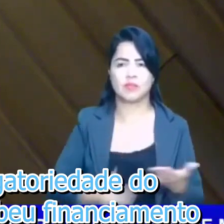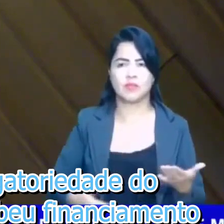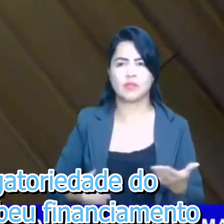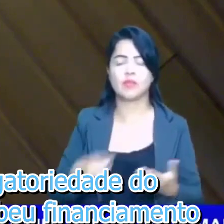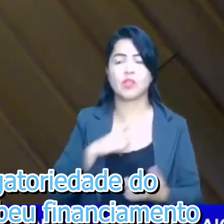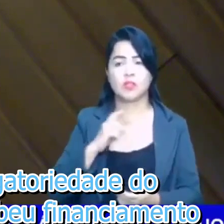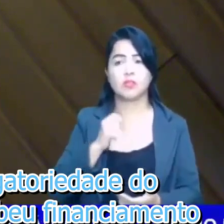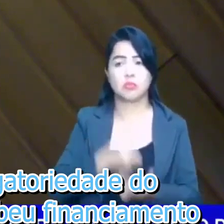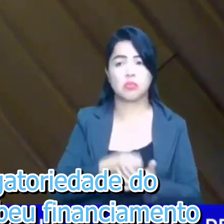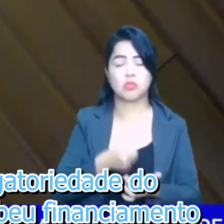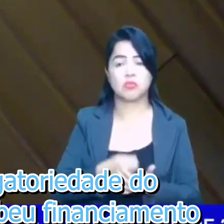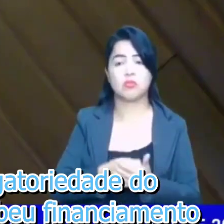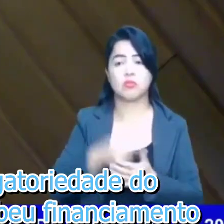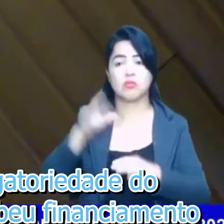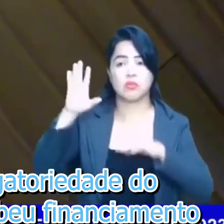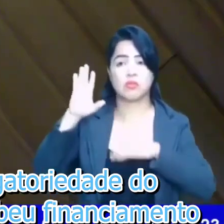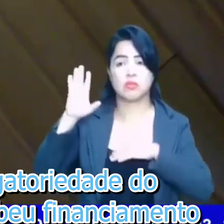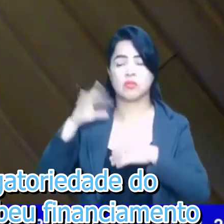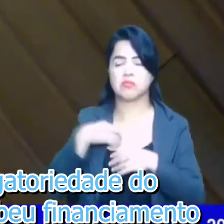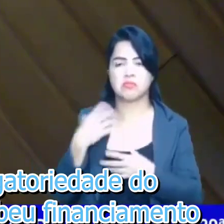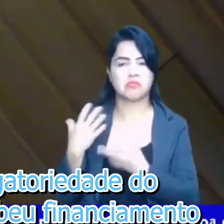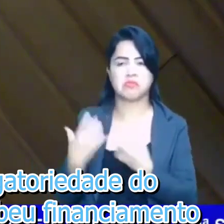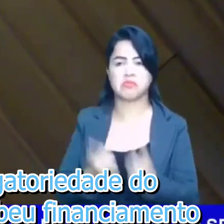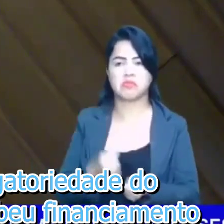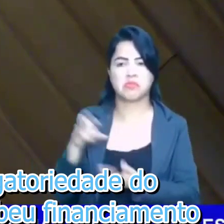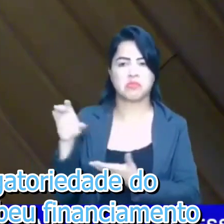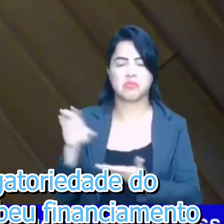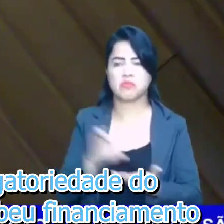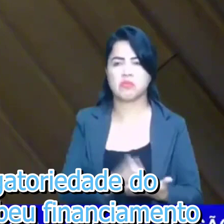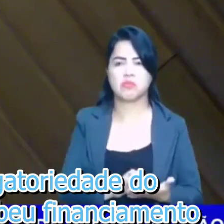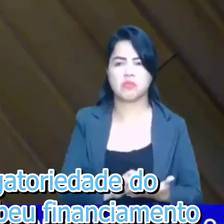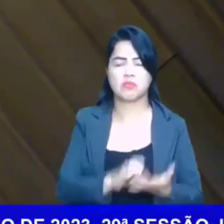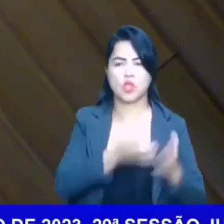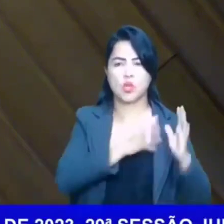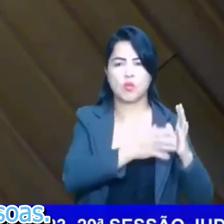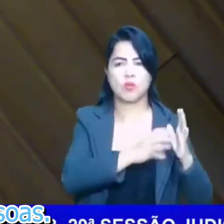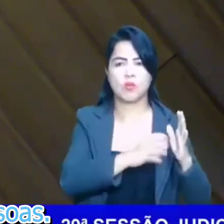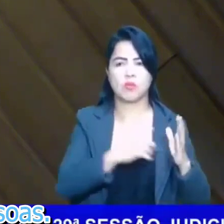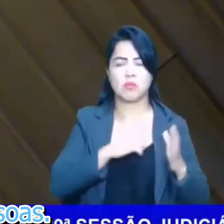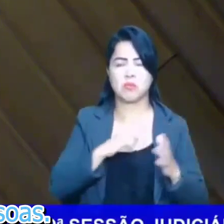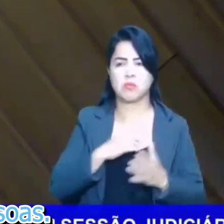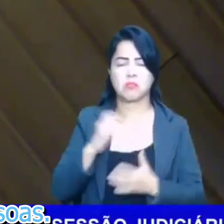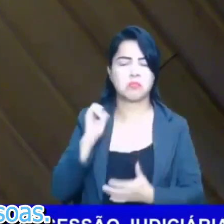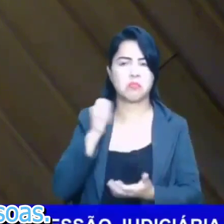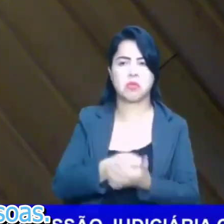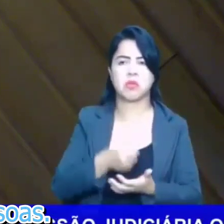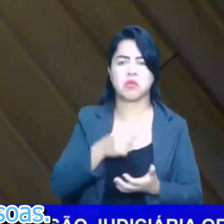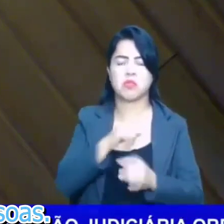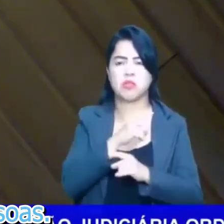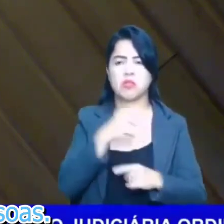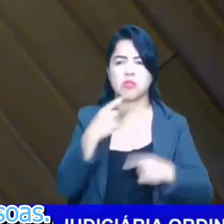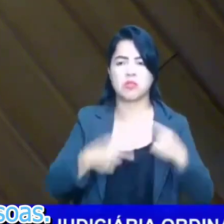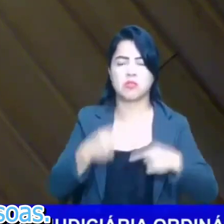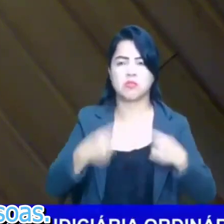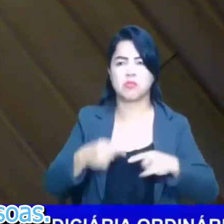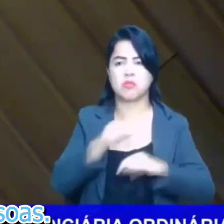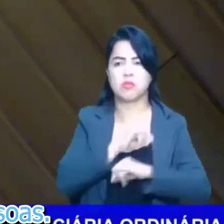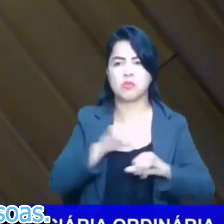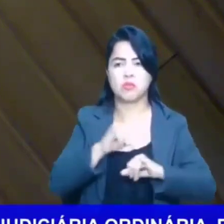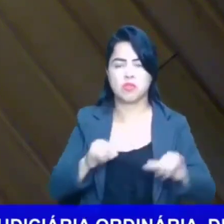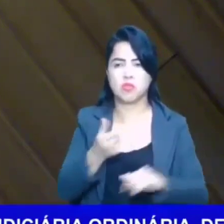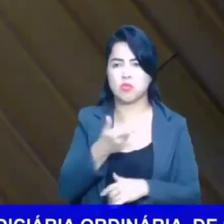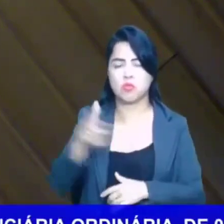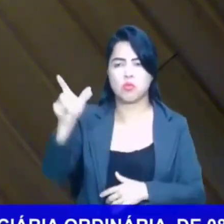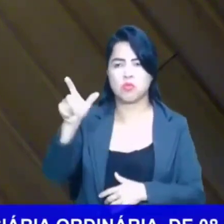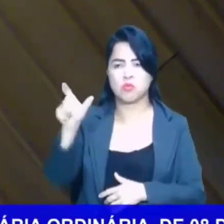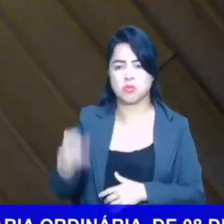de obrigatoriedade do candidato, mas ela não recebeu o fundo partidário, ela não recebeu financiamento de campanha e nem outras doações de outras